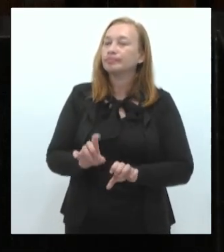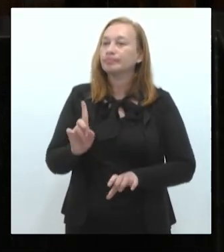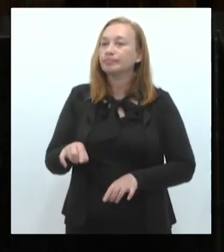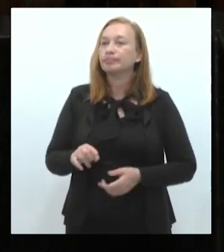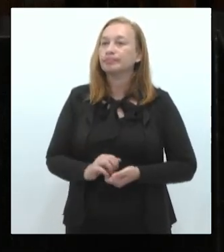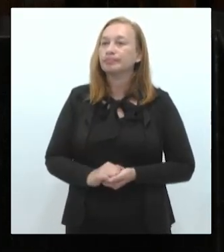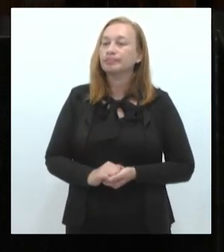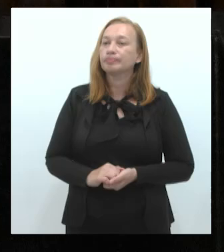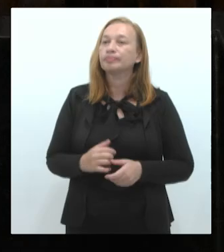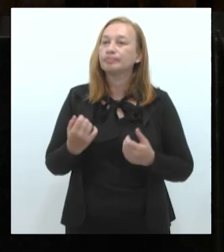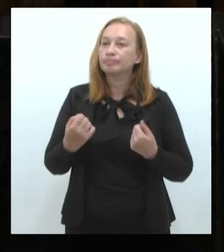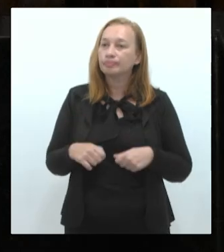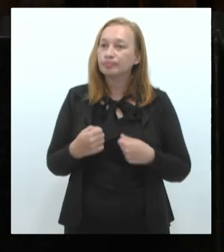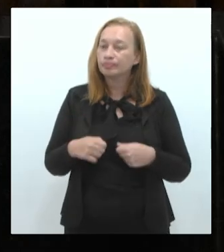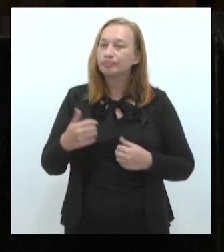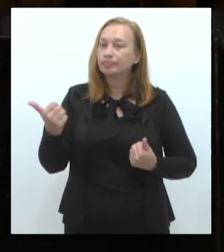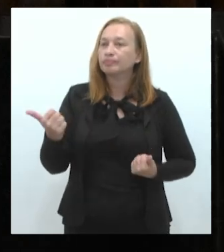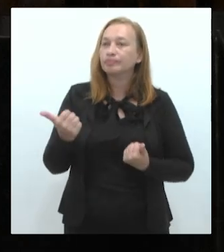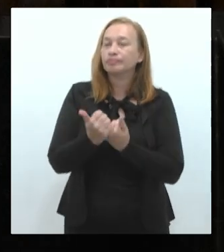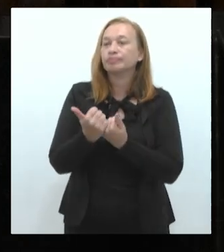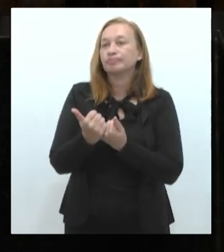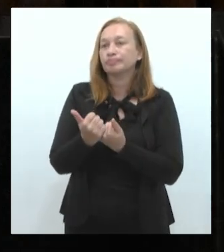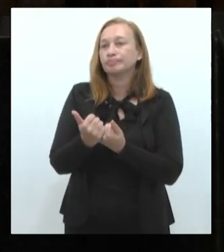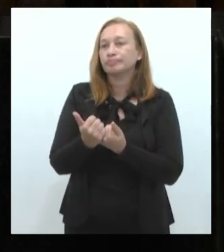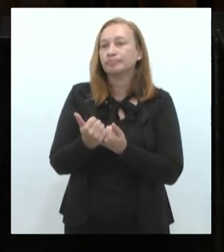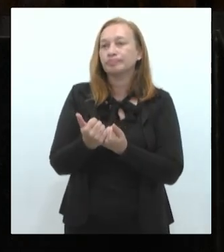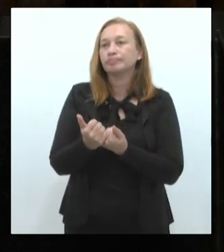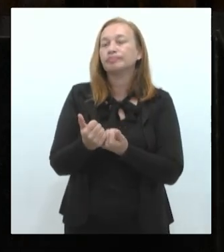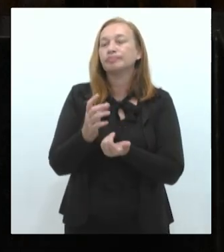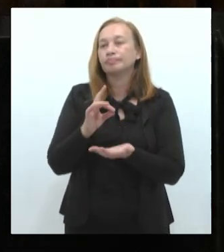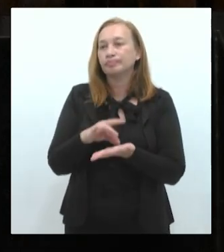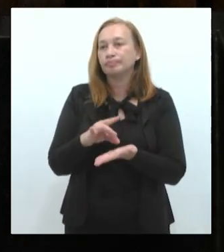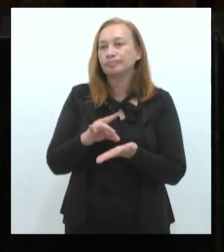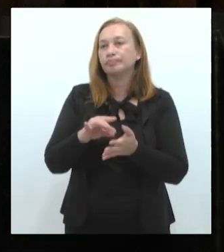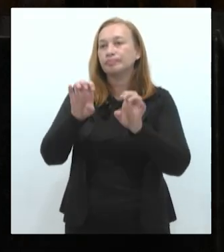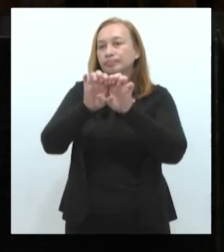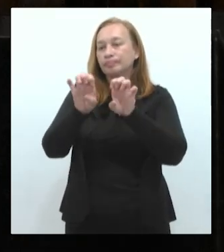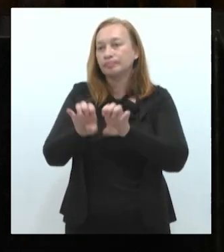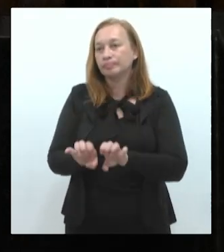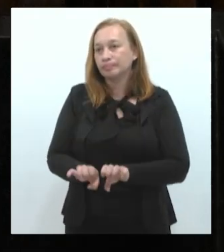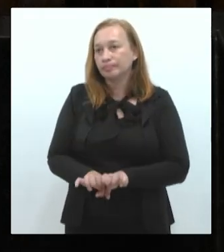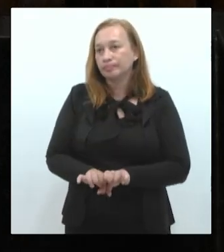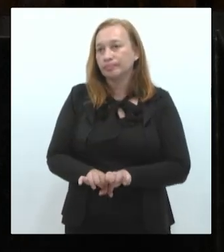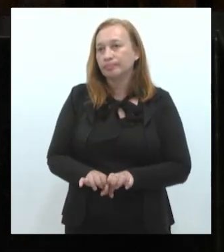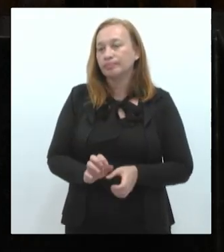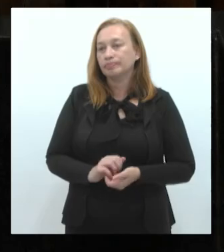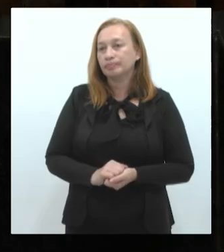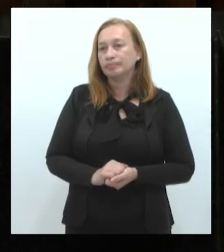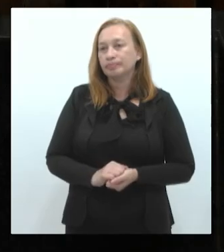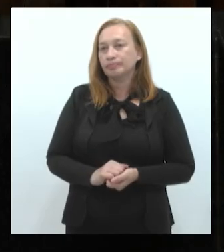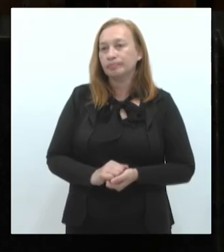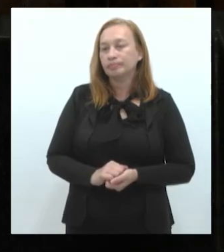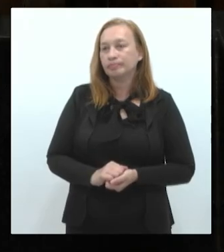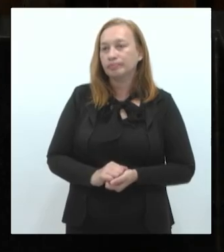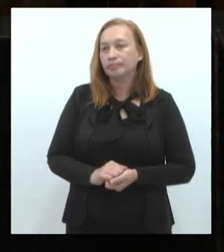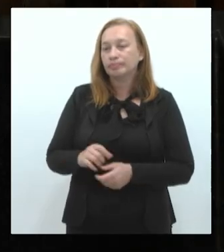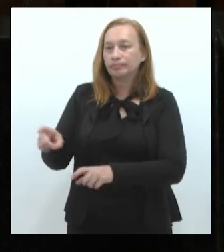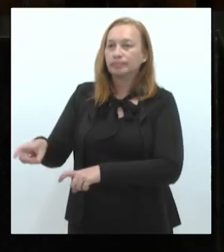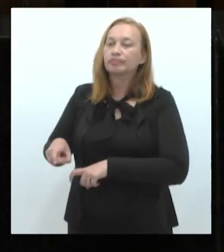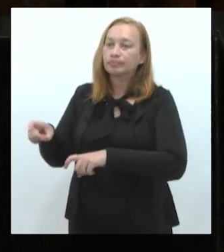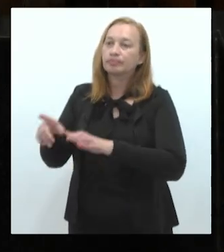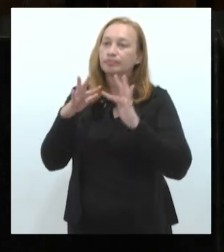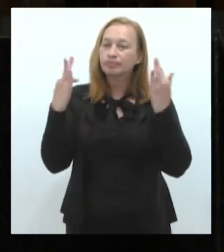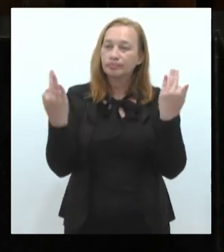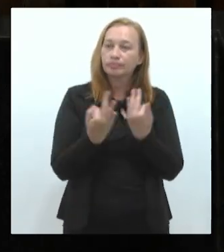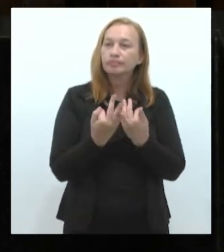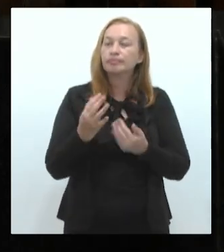que precisa de um apoio realmente estruturante à agricultura familiar, àqueles